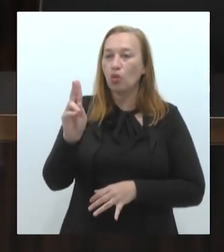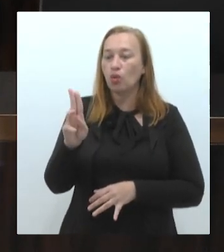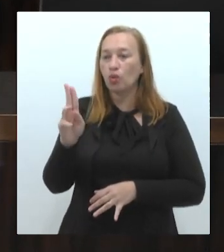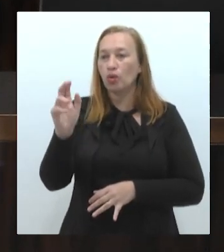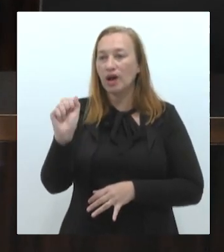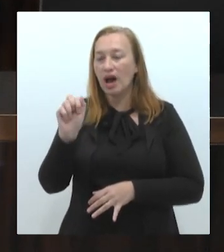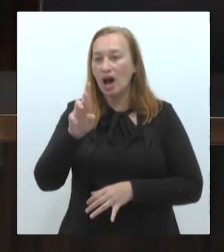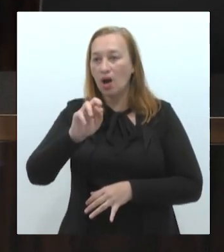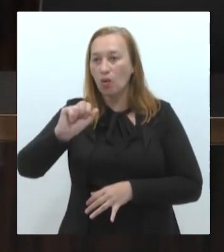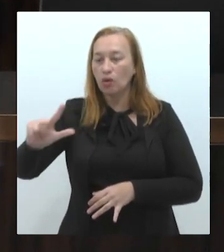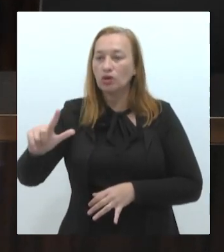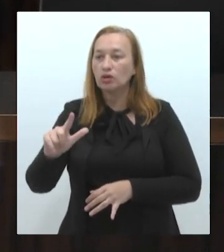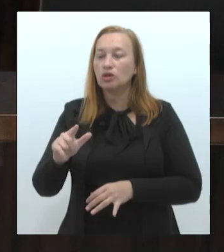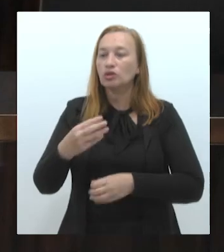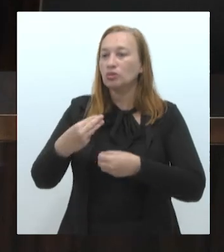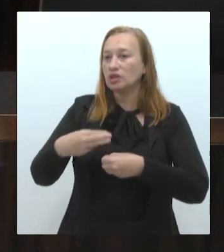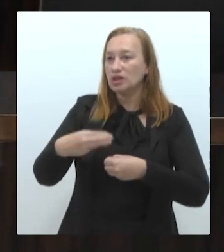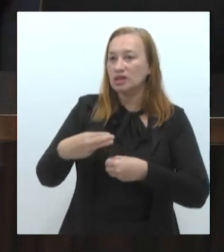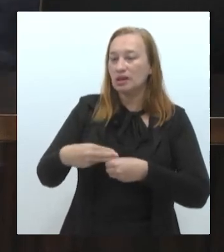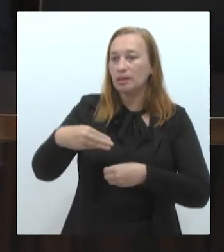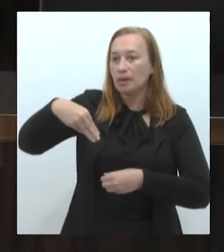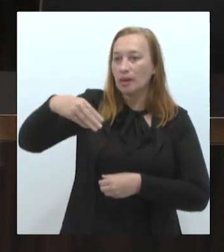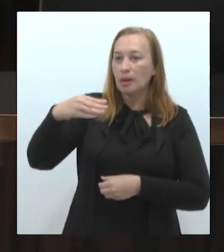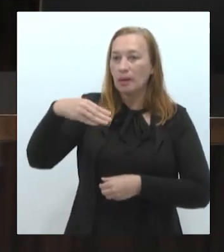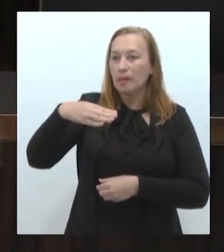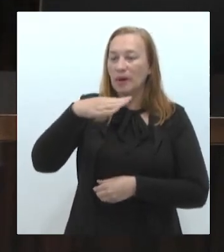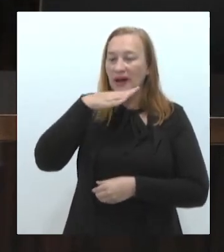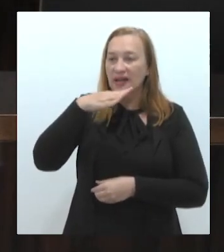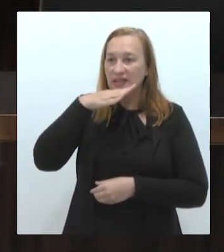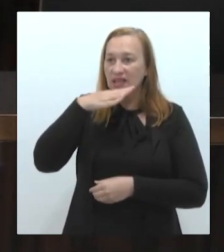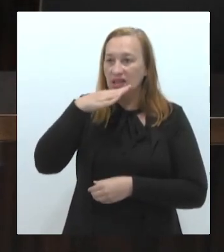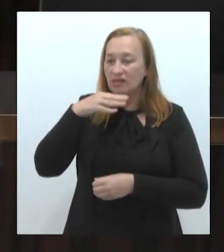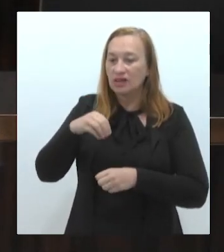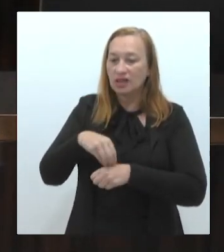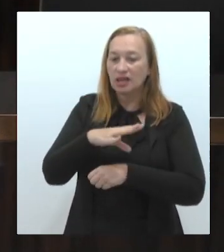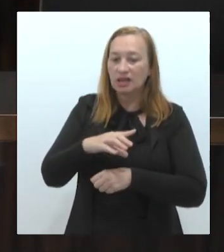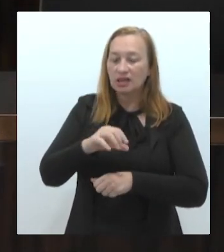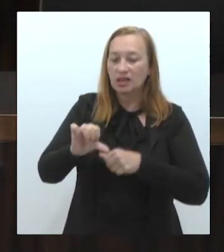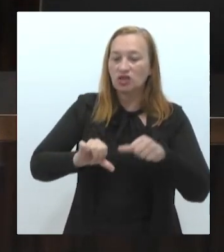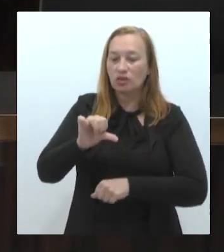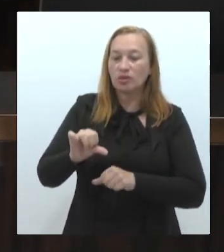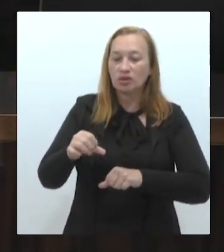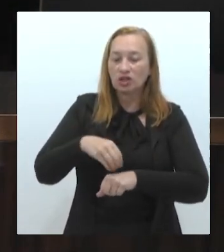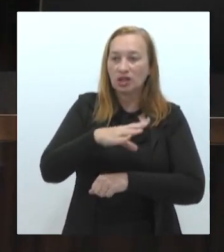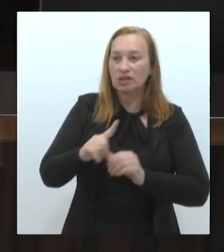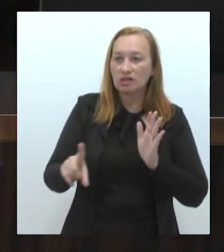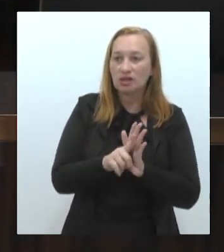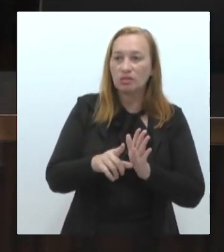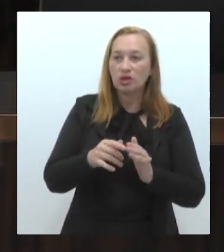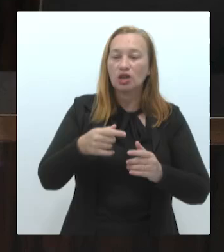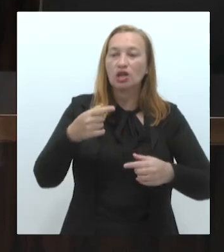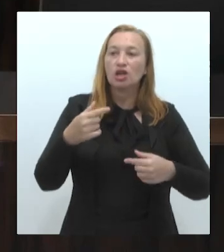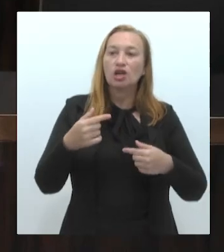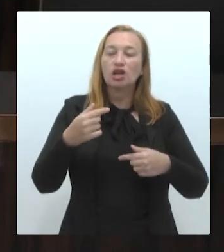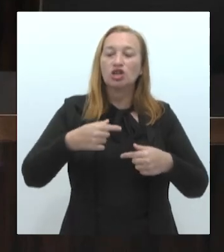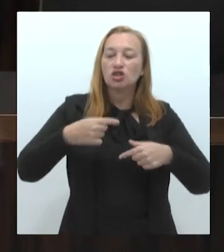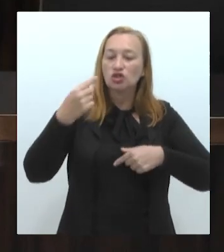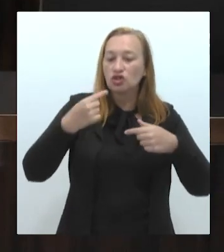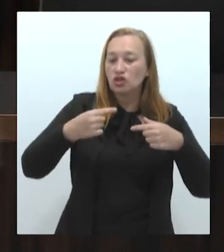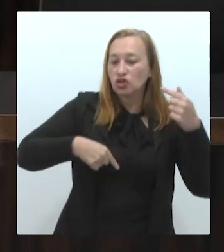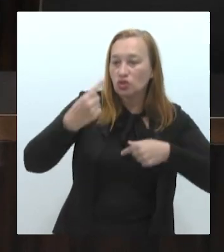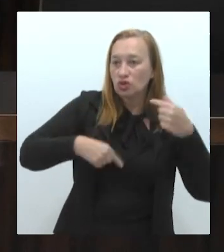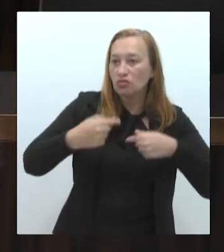Pareceres da Comissão de Indicação Legislativa pela transformação em indicação simples. Relator, deputado Felipe Soares. Em discussão. Não havendo quem